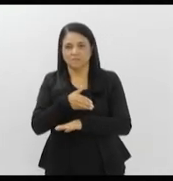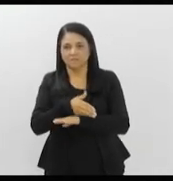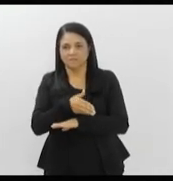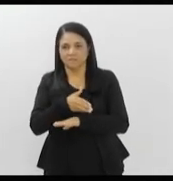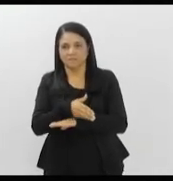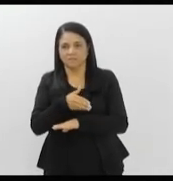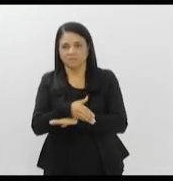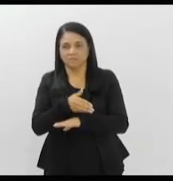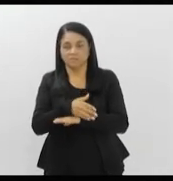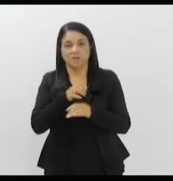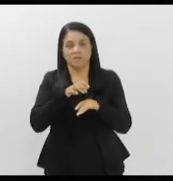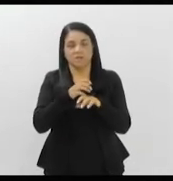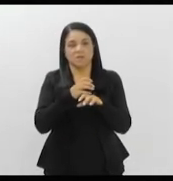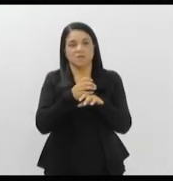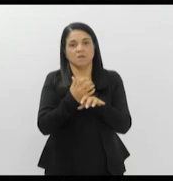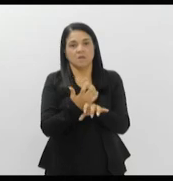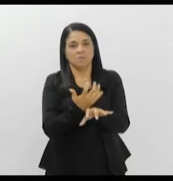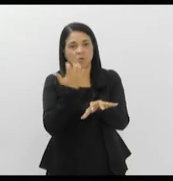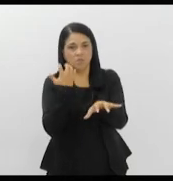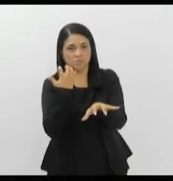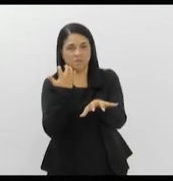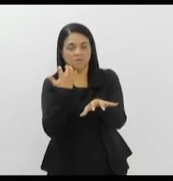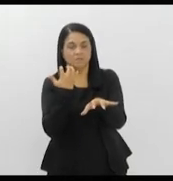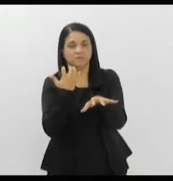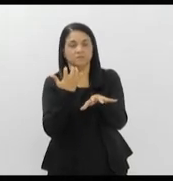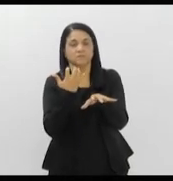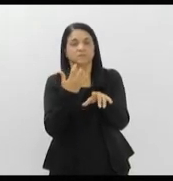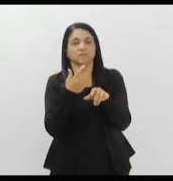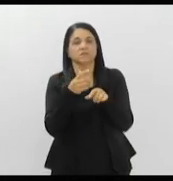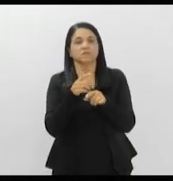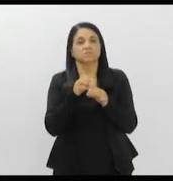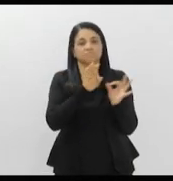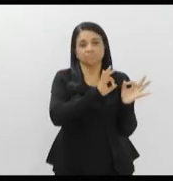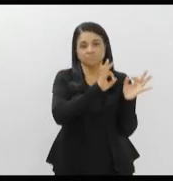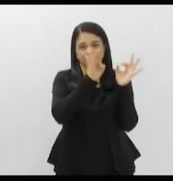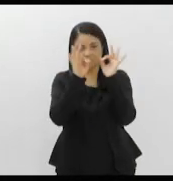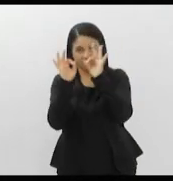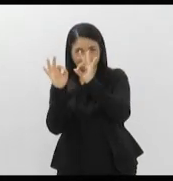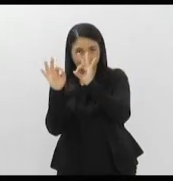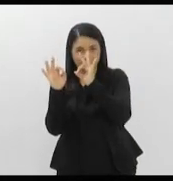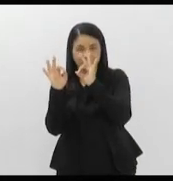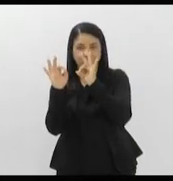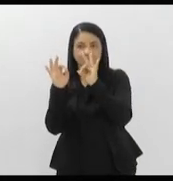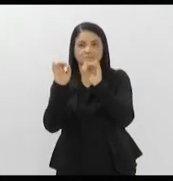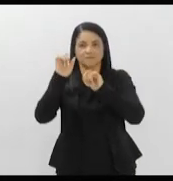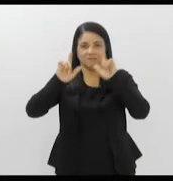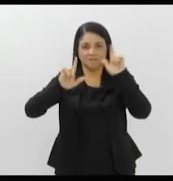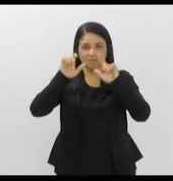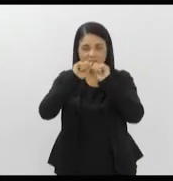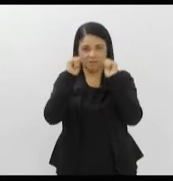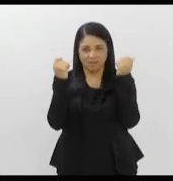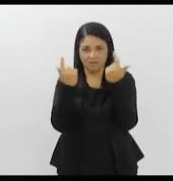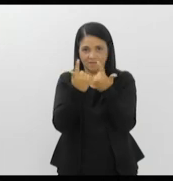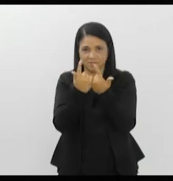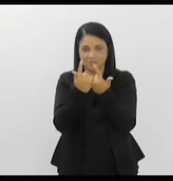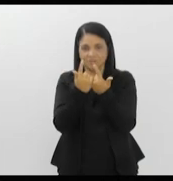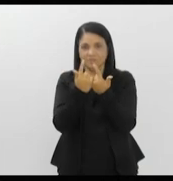forma remota, senhoras e senhores telespectadores da TV